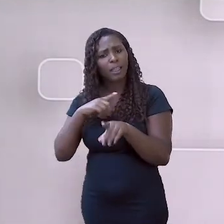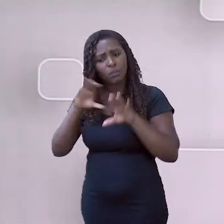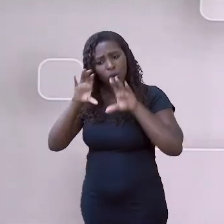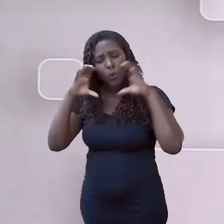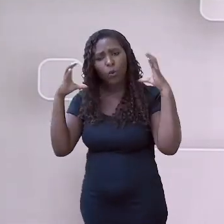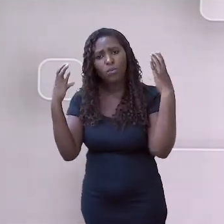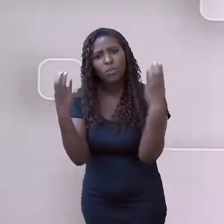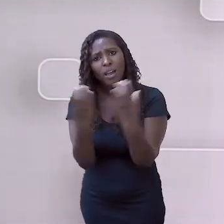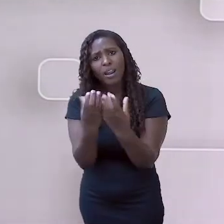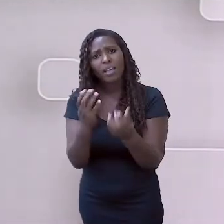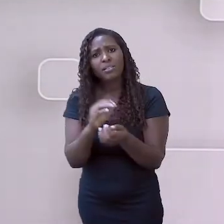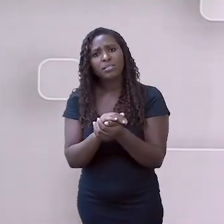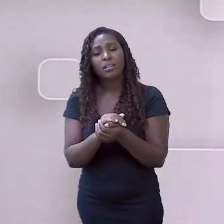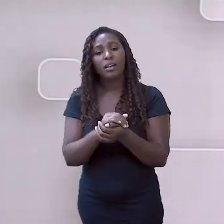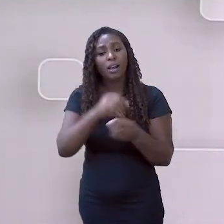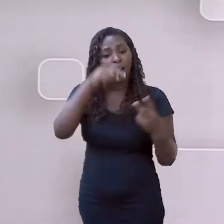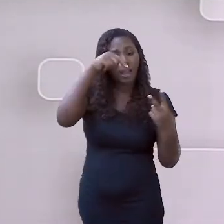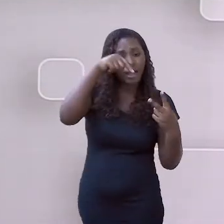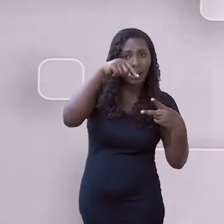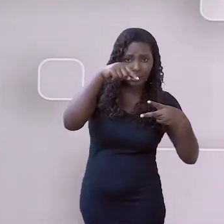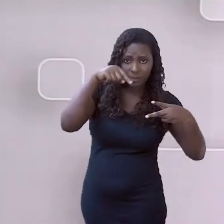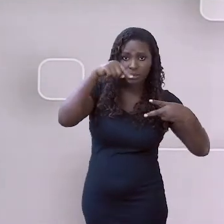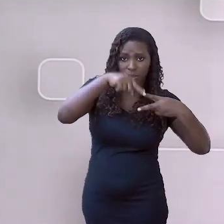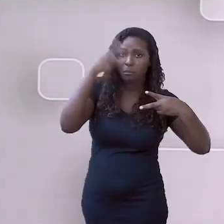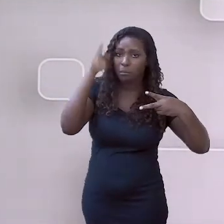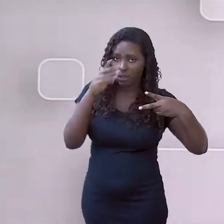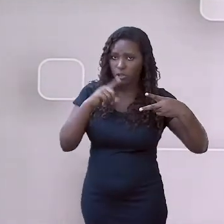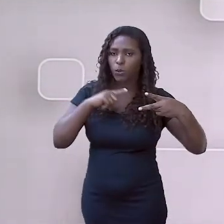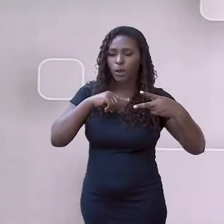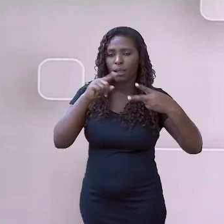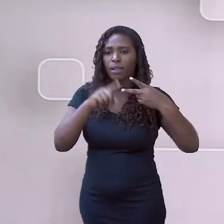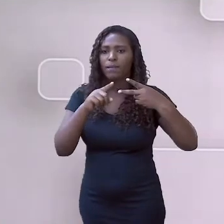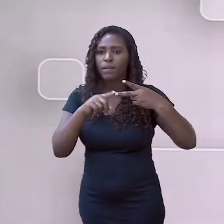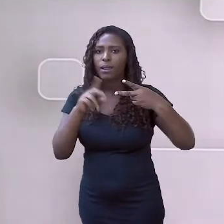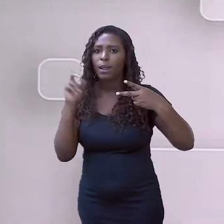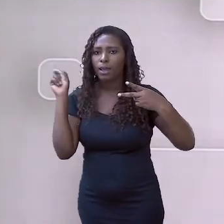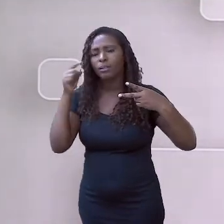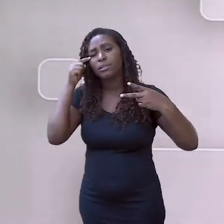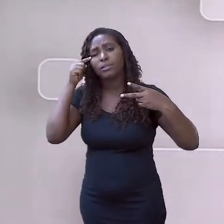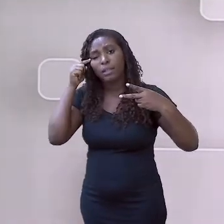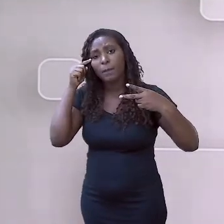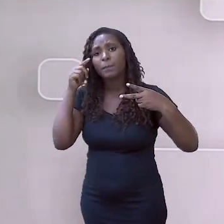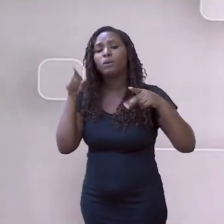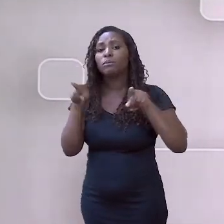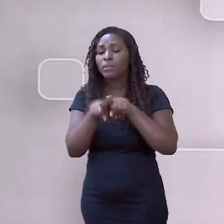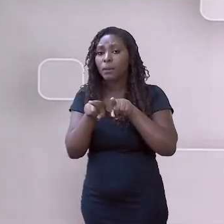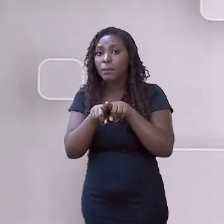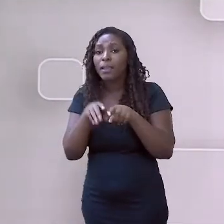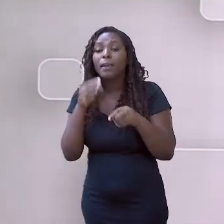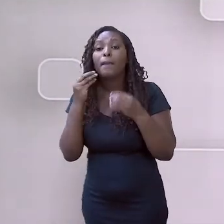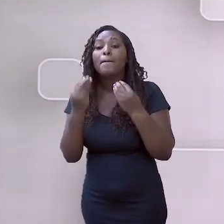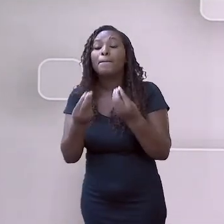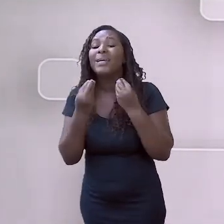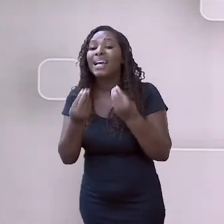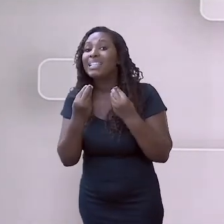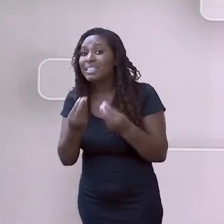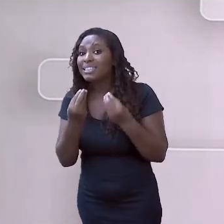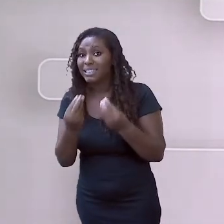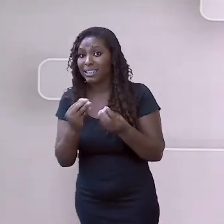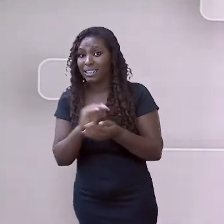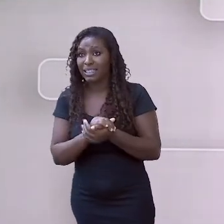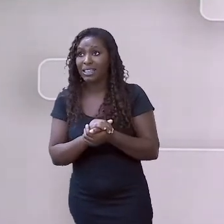buscando caminhos para que a população, as